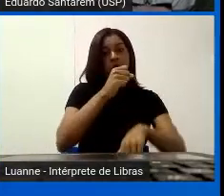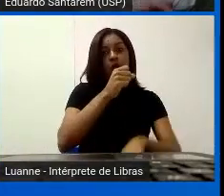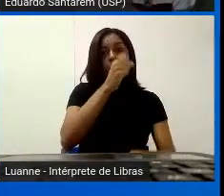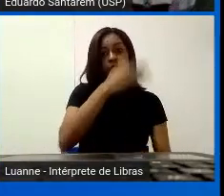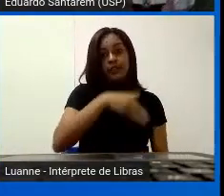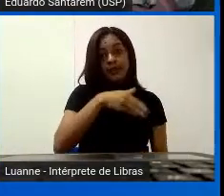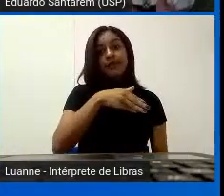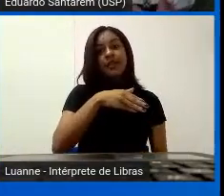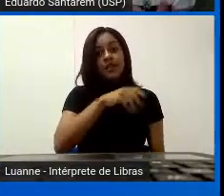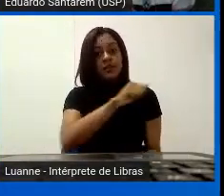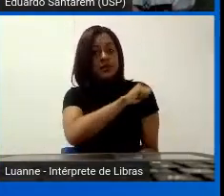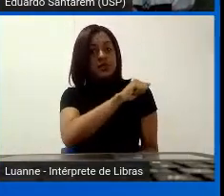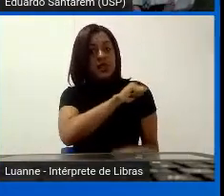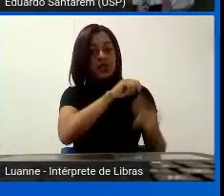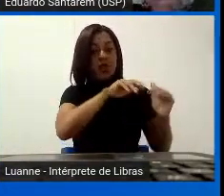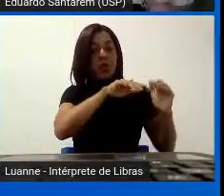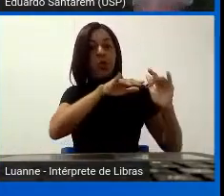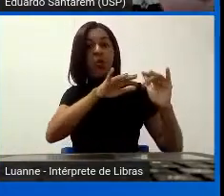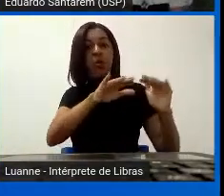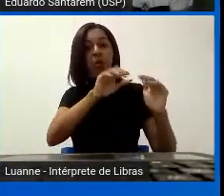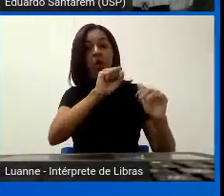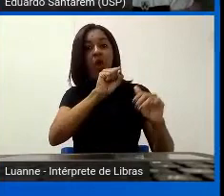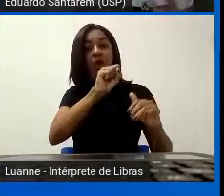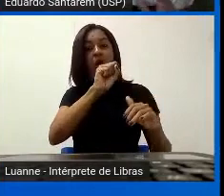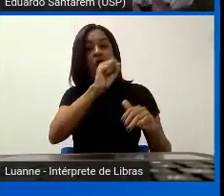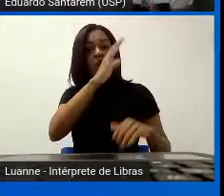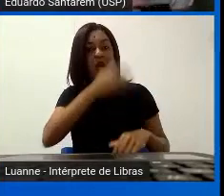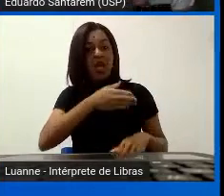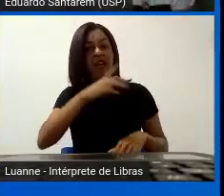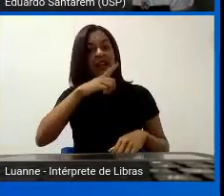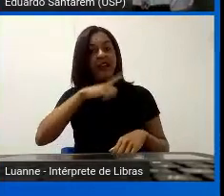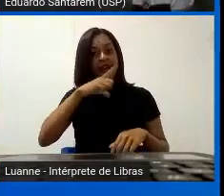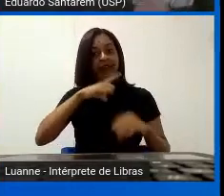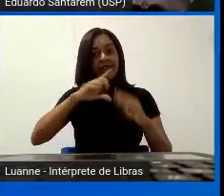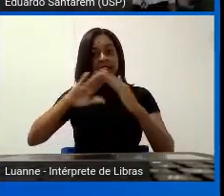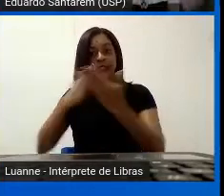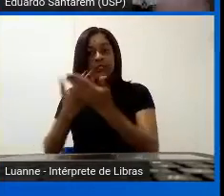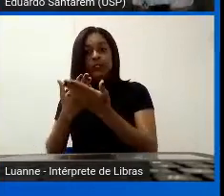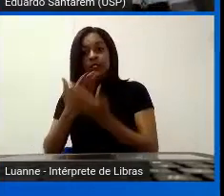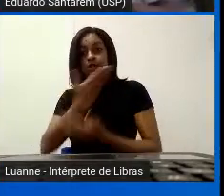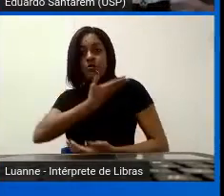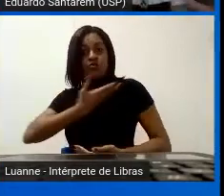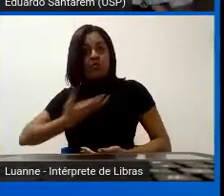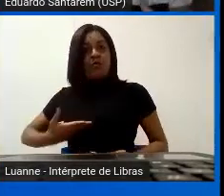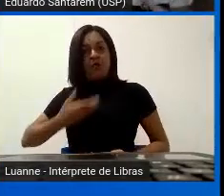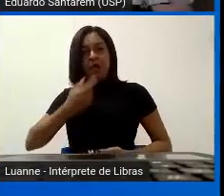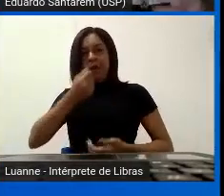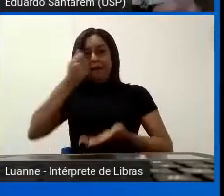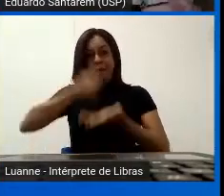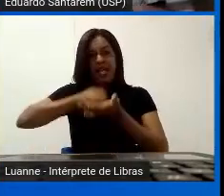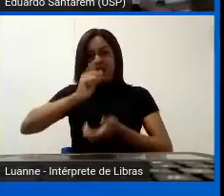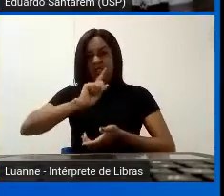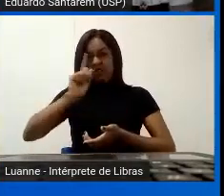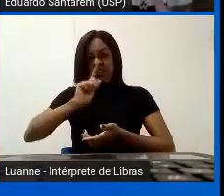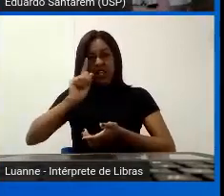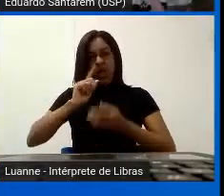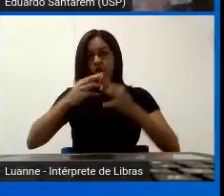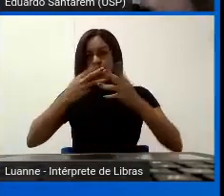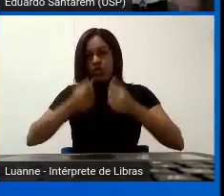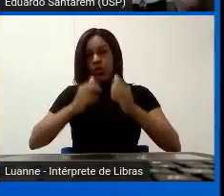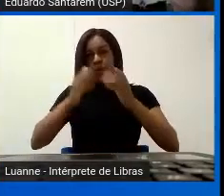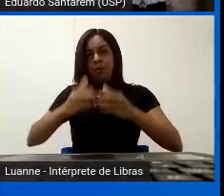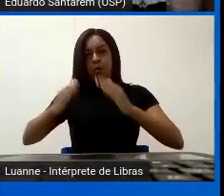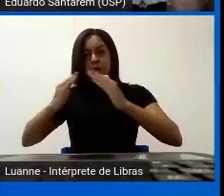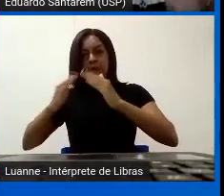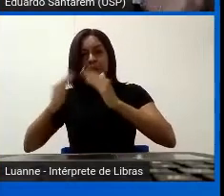e ele fica lá a sala estão até no máximo 25 alunos suas escolas São públicas né Ninguém paga para estudar então todo mundo que mora no bairro ali que eu morava né